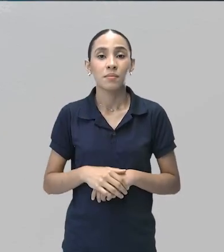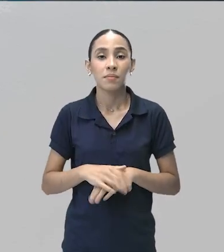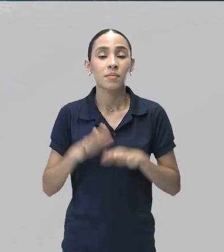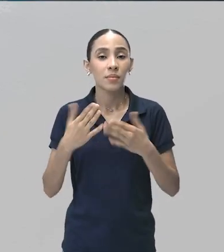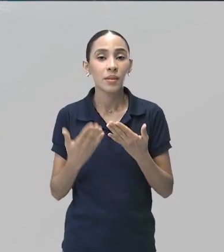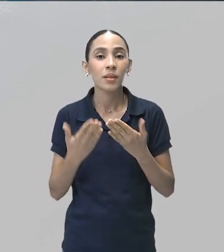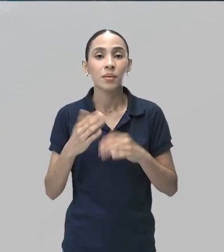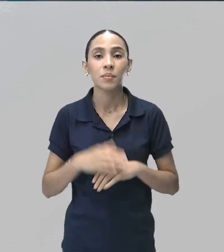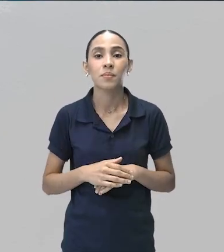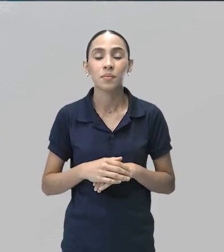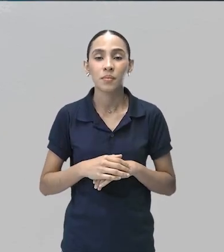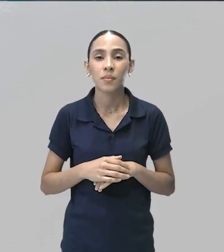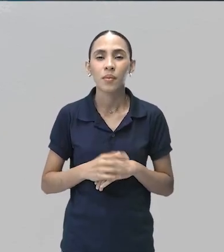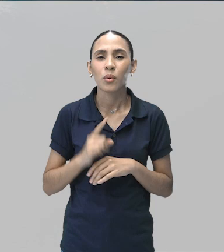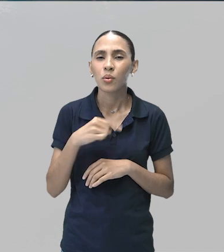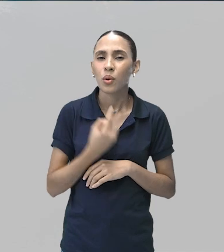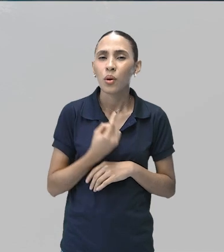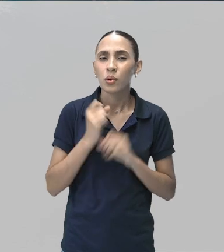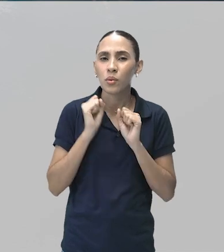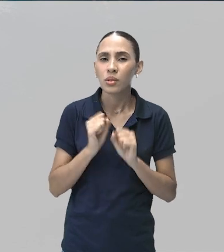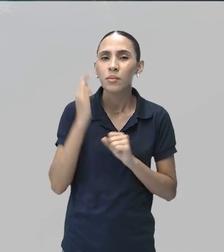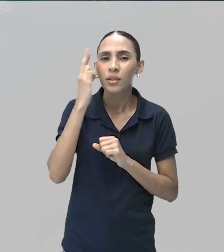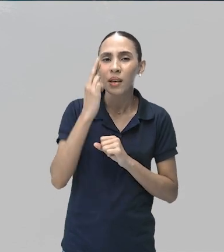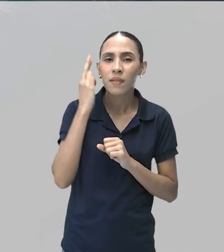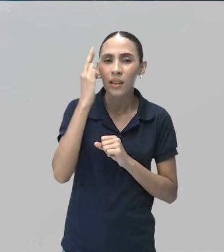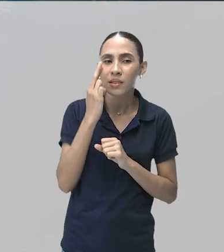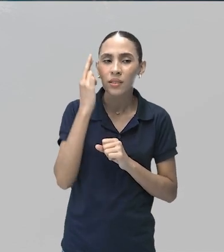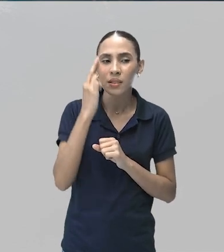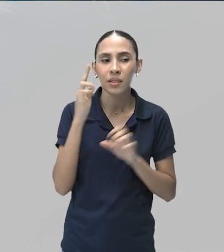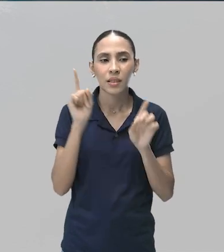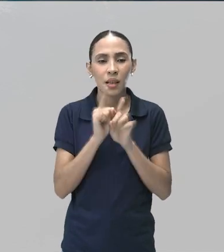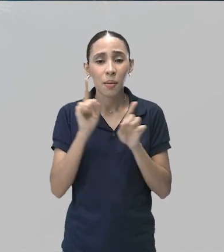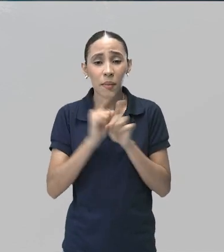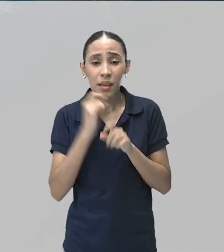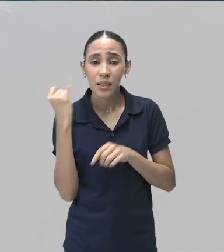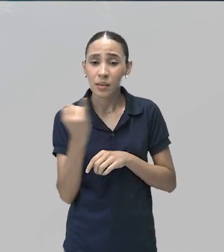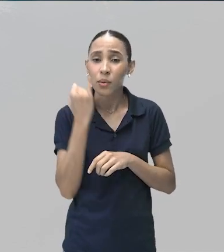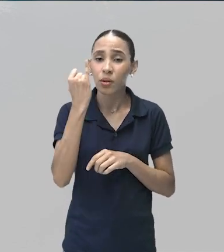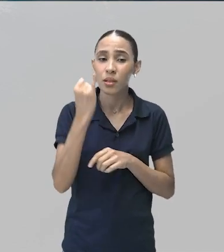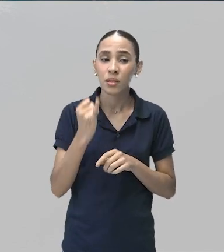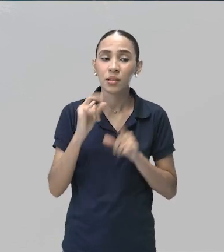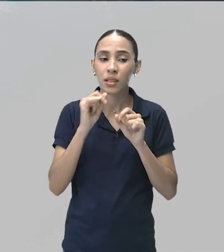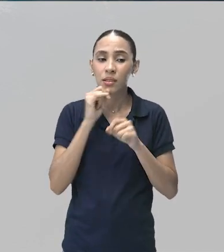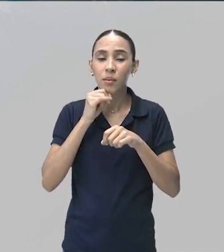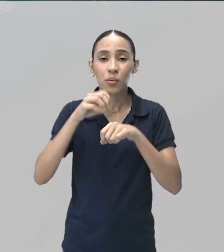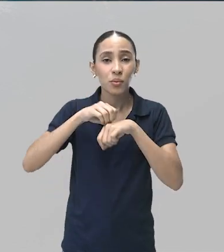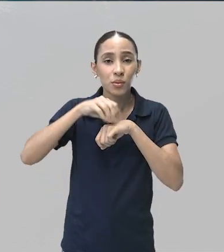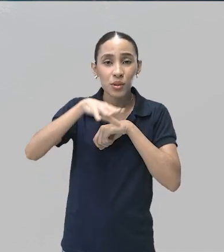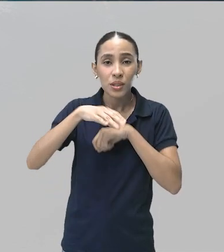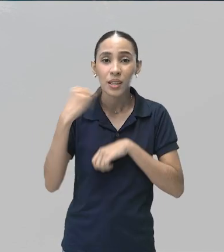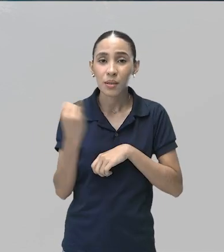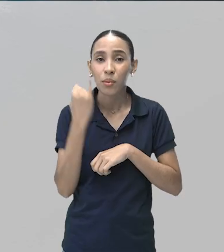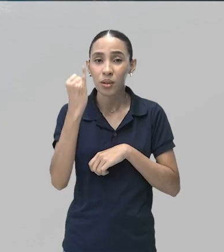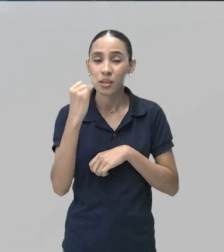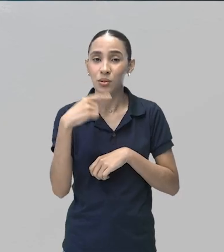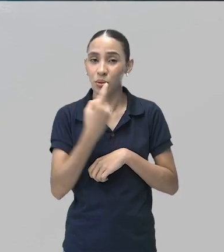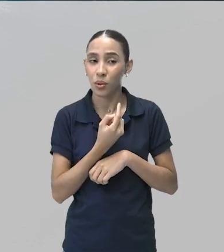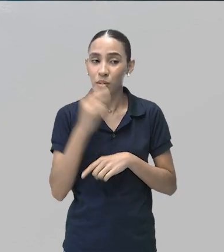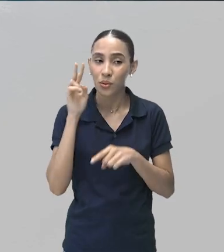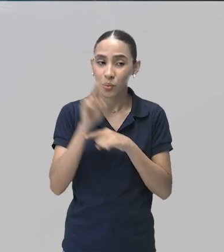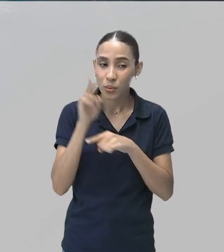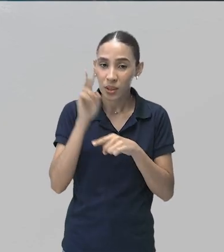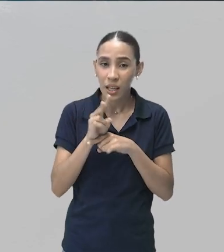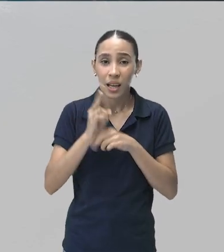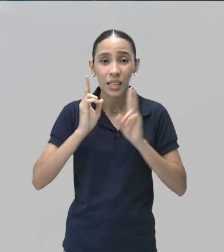fica para que nós gravemos, né, que fica de muito importante é o quanto é necessário nós cuidarmos